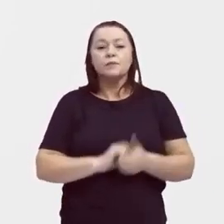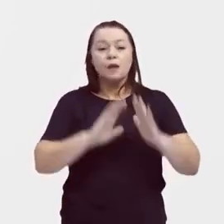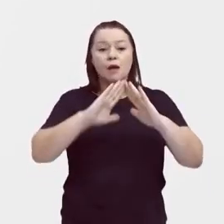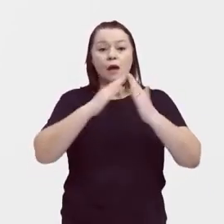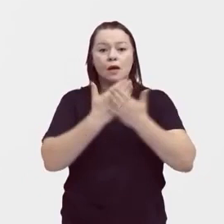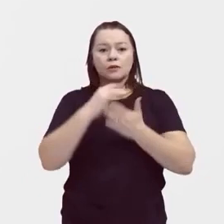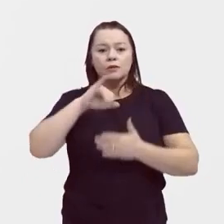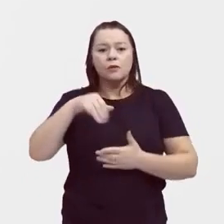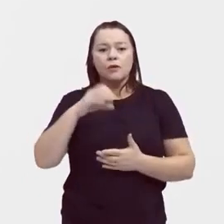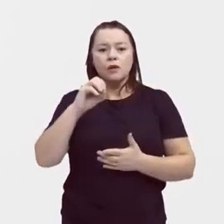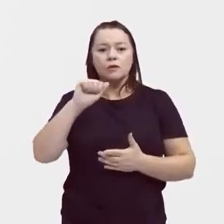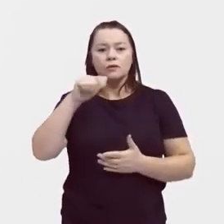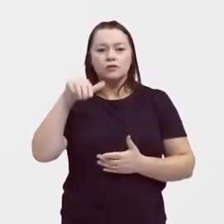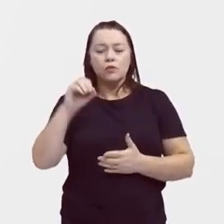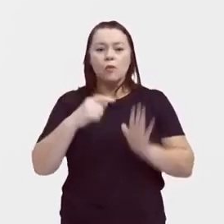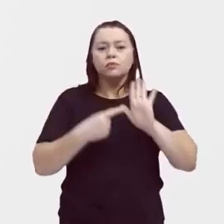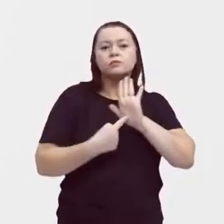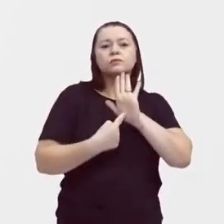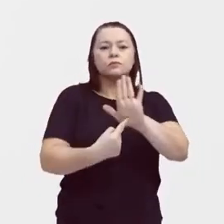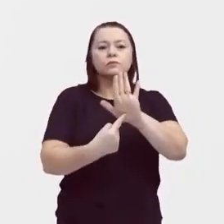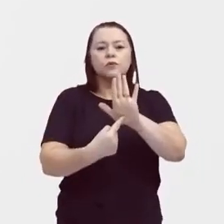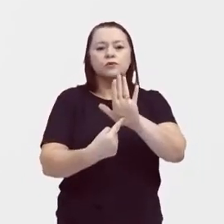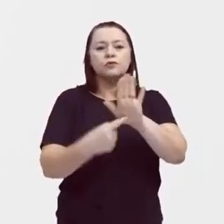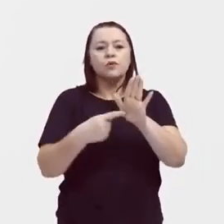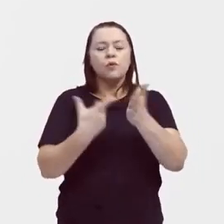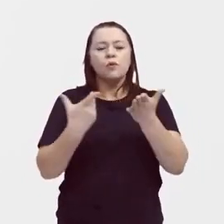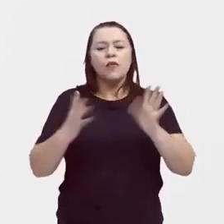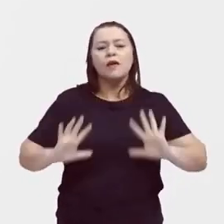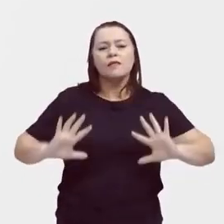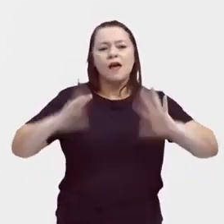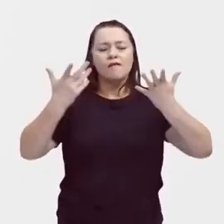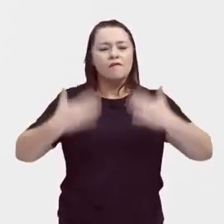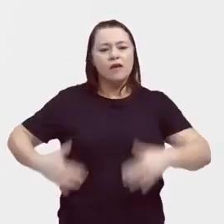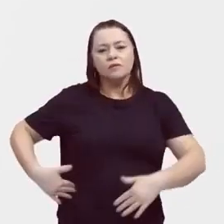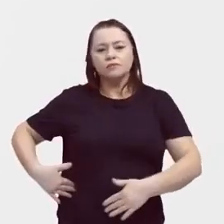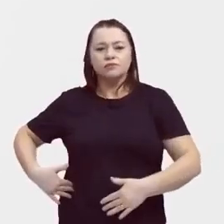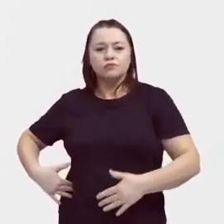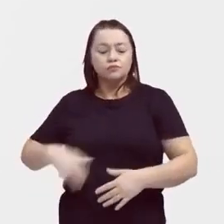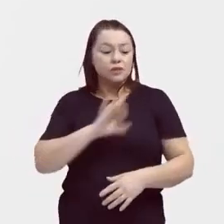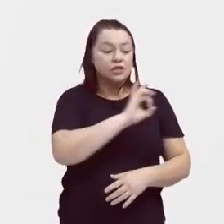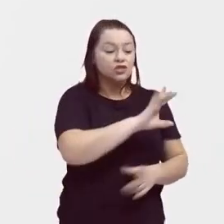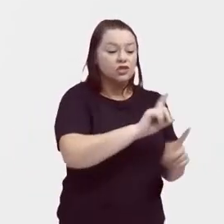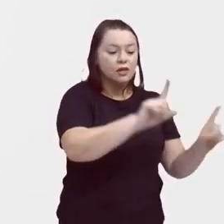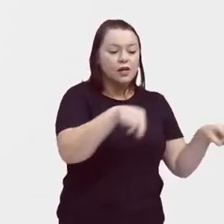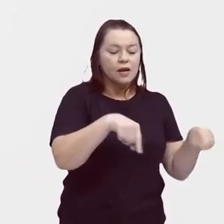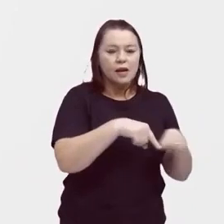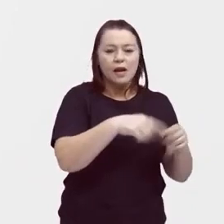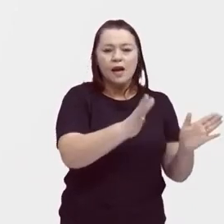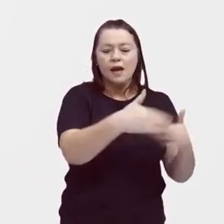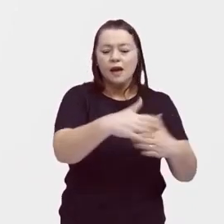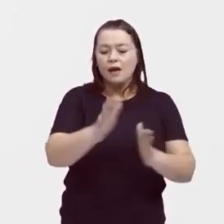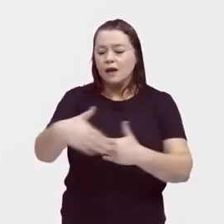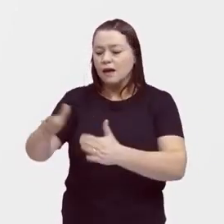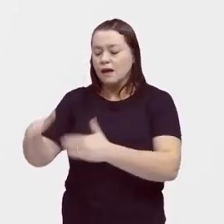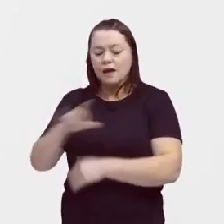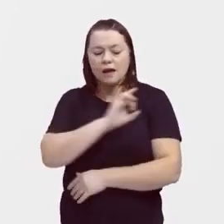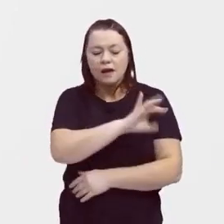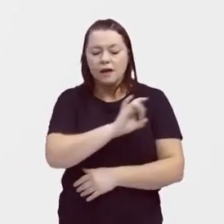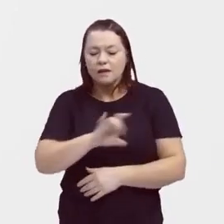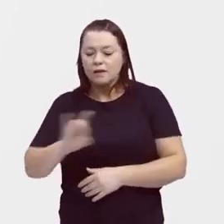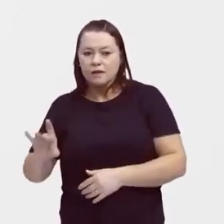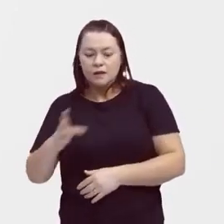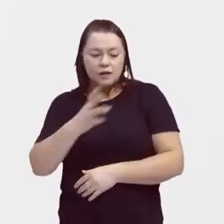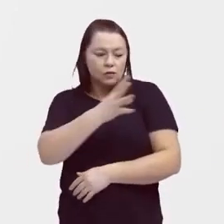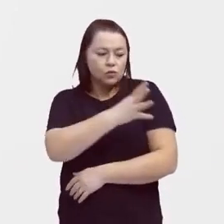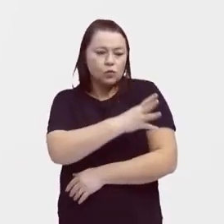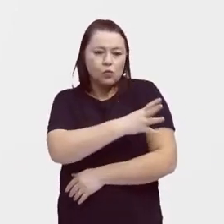João divulgou a tabela com a arrecadação do arraial de todas as salas. Então, nós temos aí uma tabela que vai do quarto ano A ao quarto ano